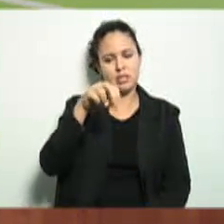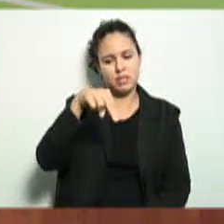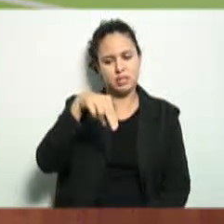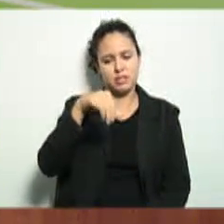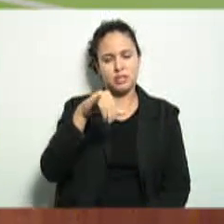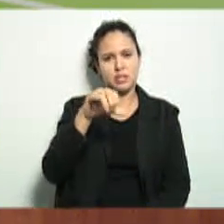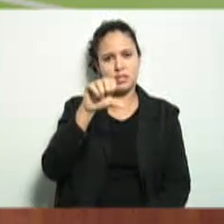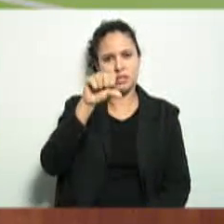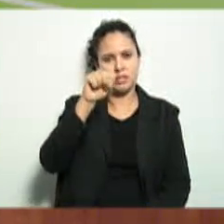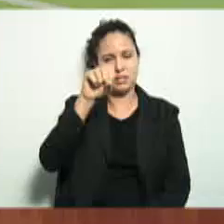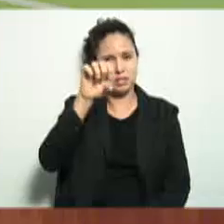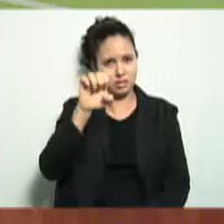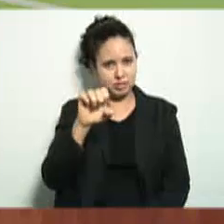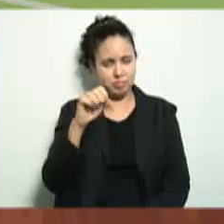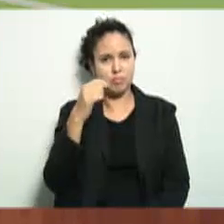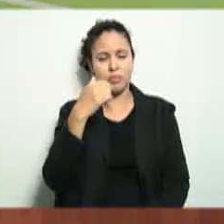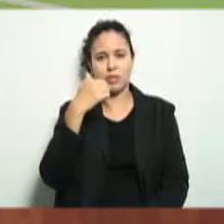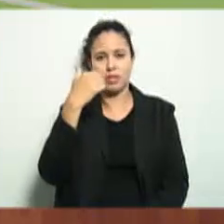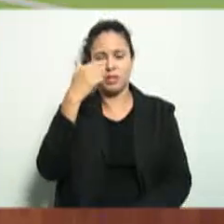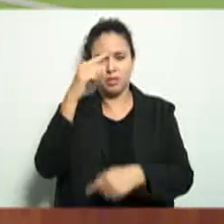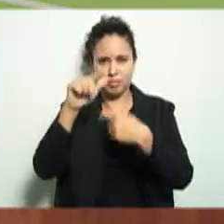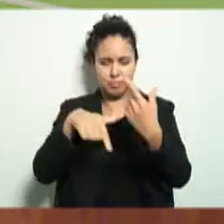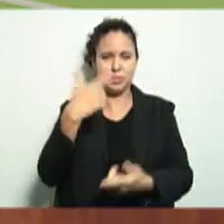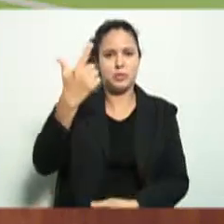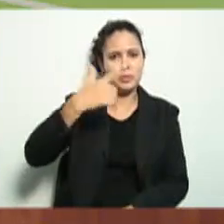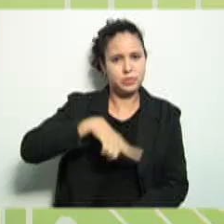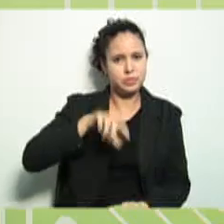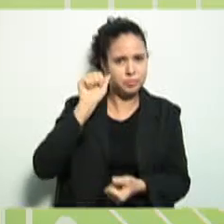próxima aula ela está aqui de volta com vocês.